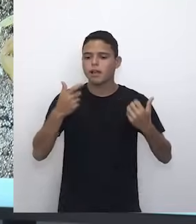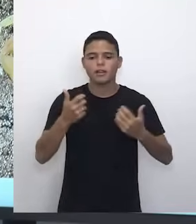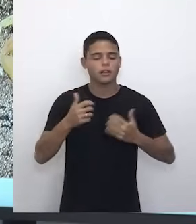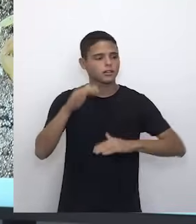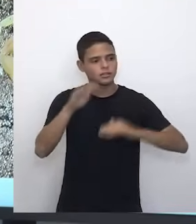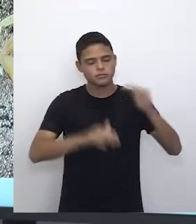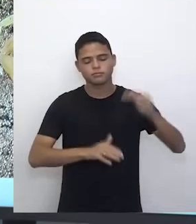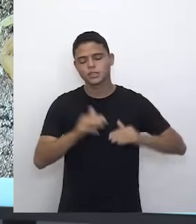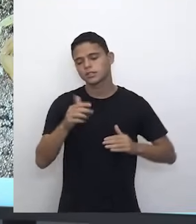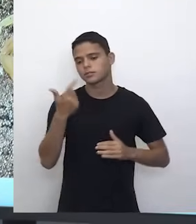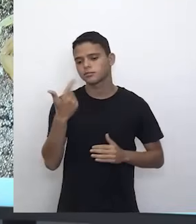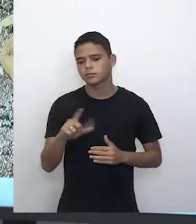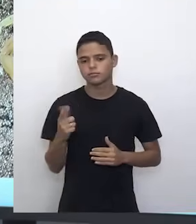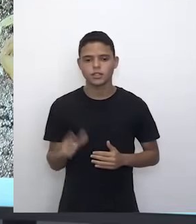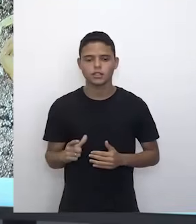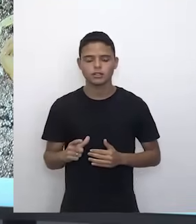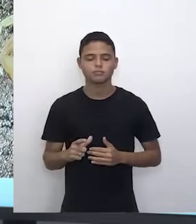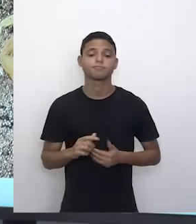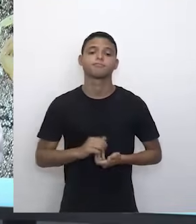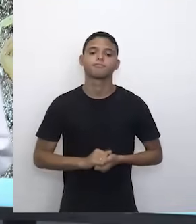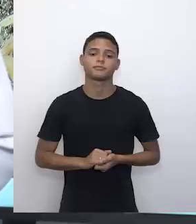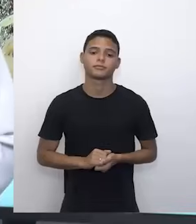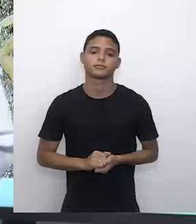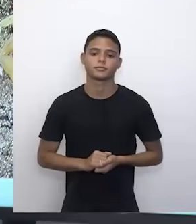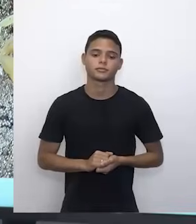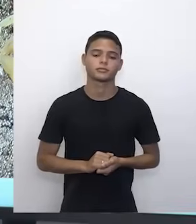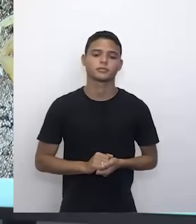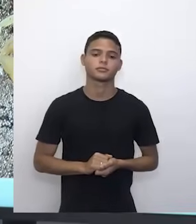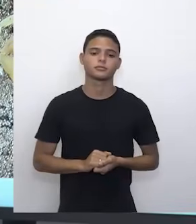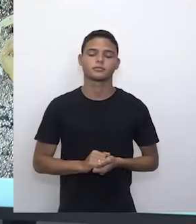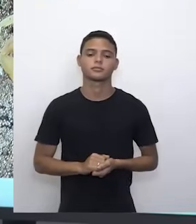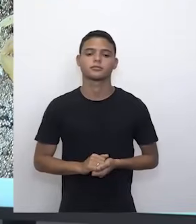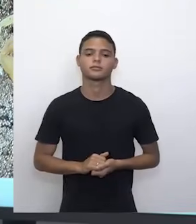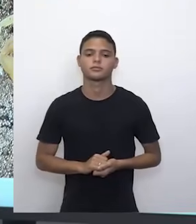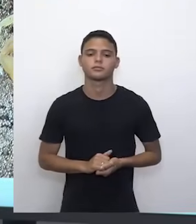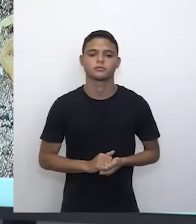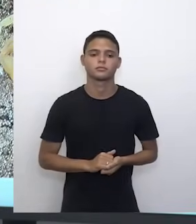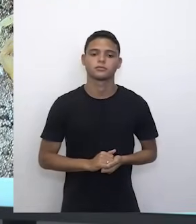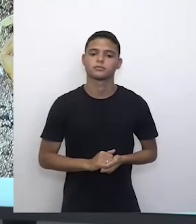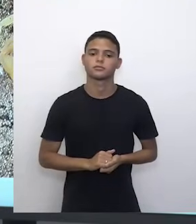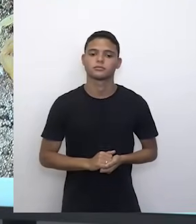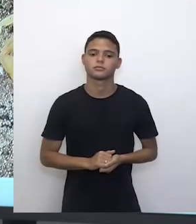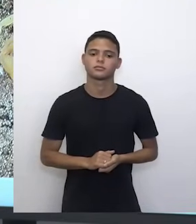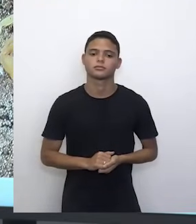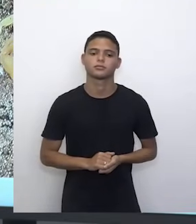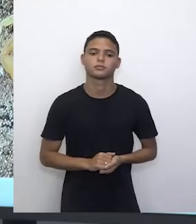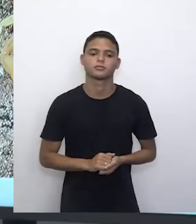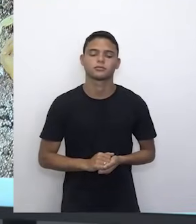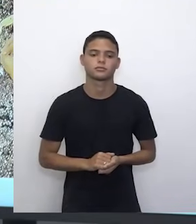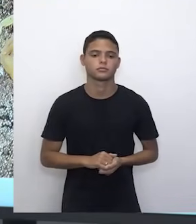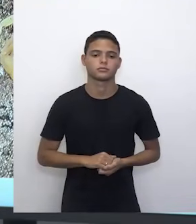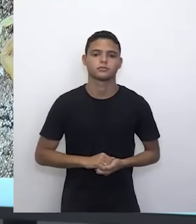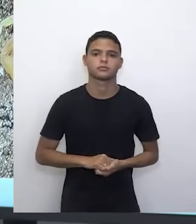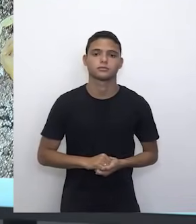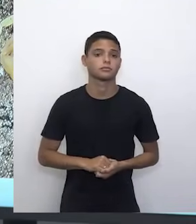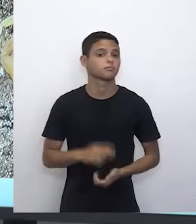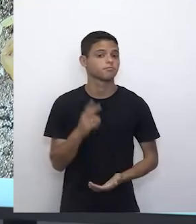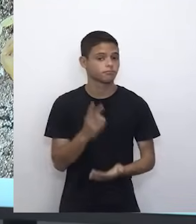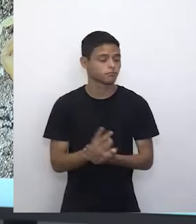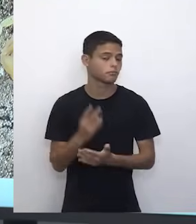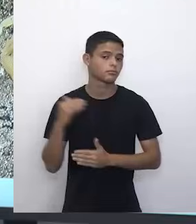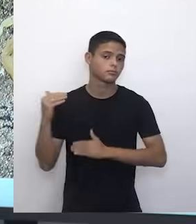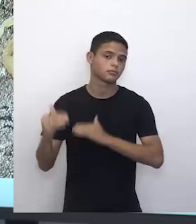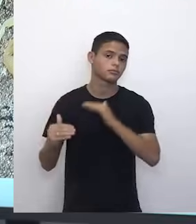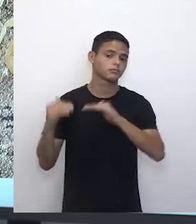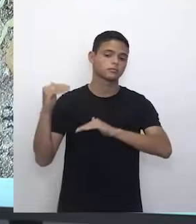monto uma aula e falo, nossa, a aula não ficou legal, mas é essa que vai porque não dá tempo de fazer outra. Mas é sempre esse